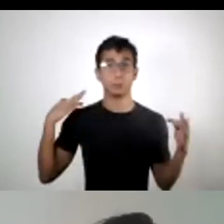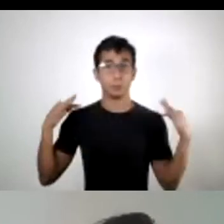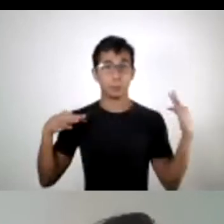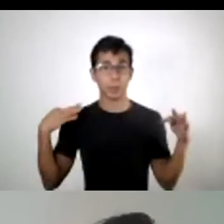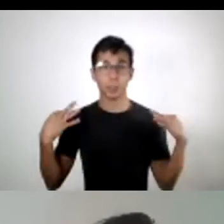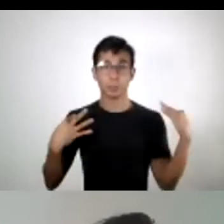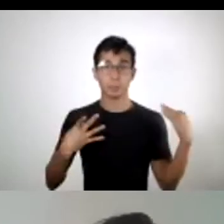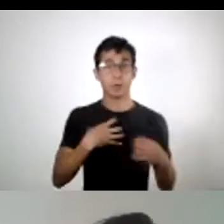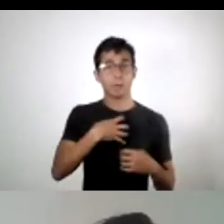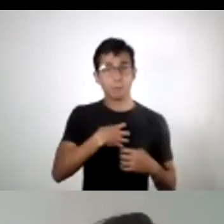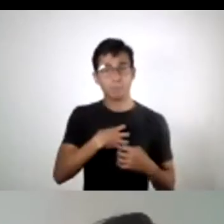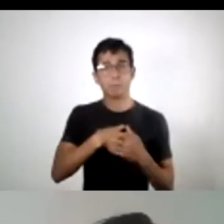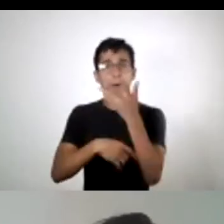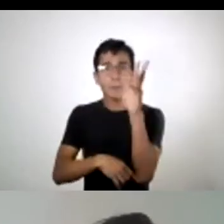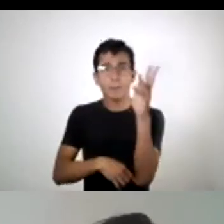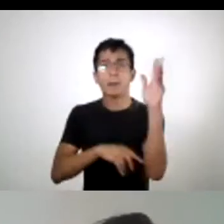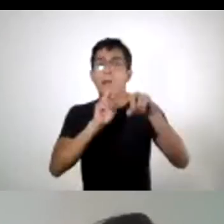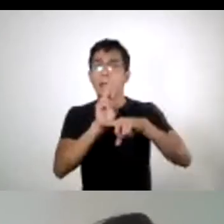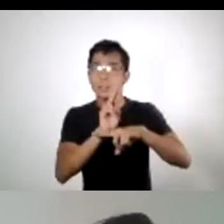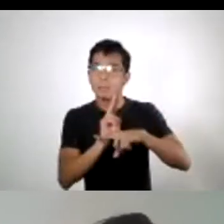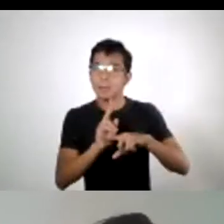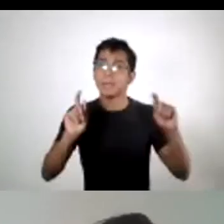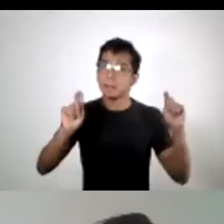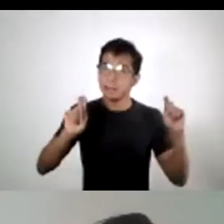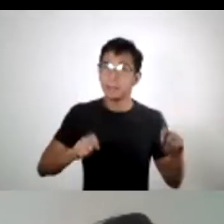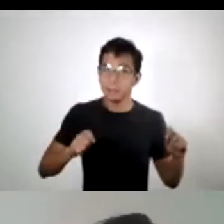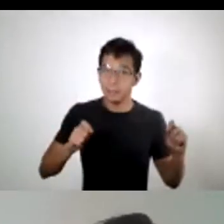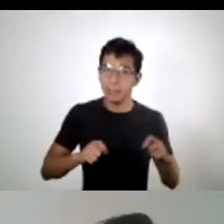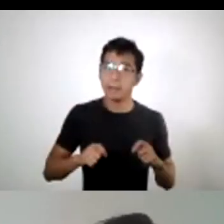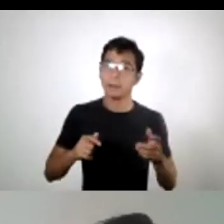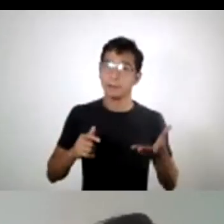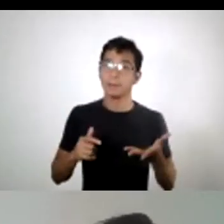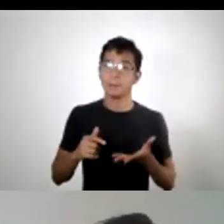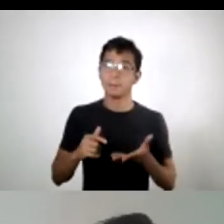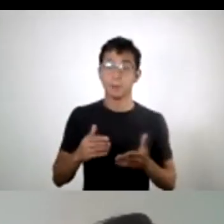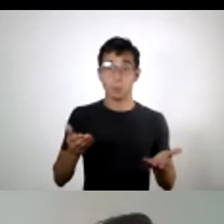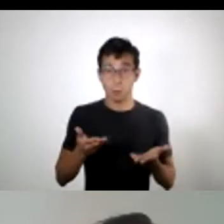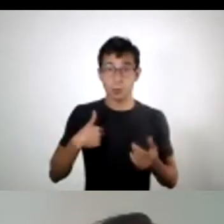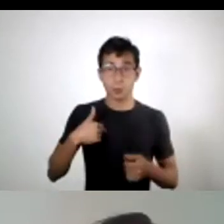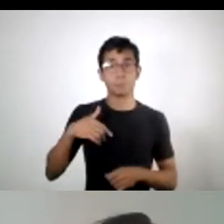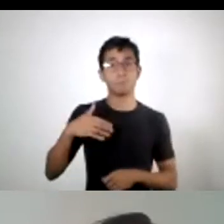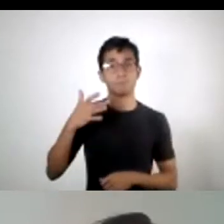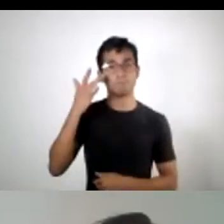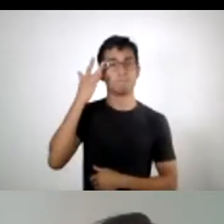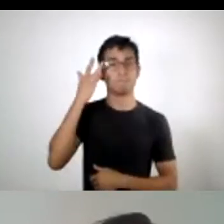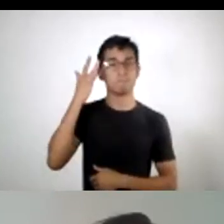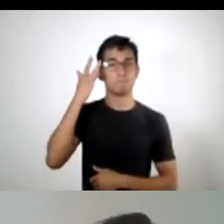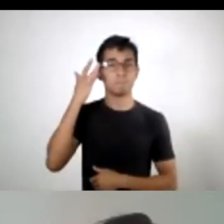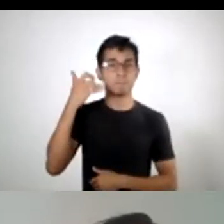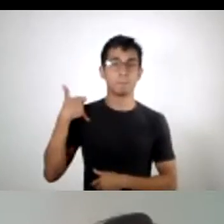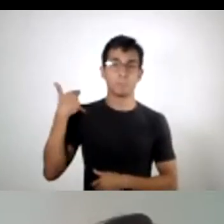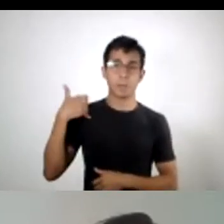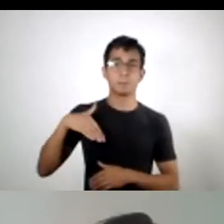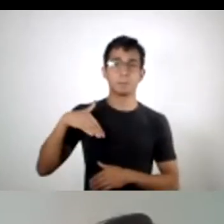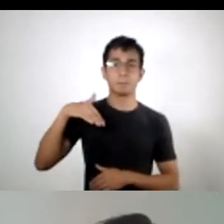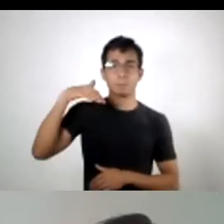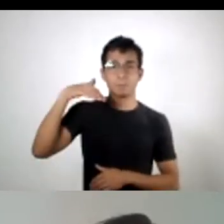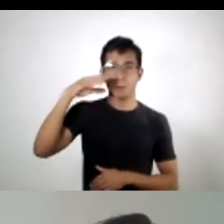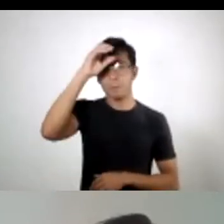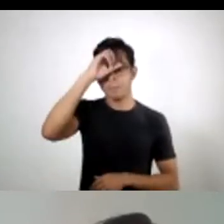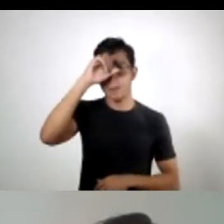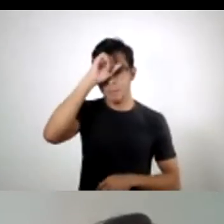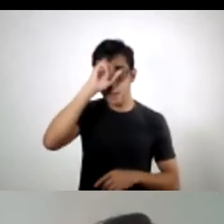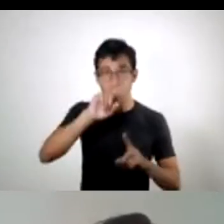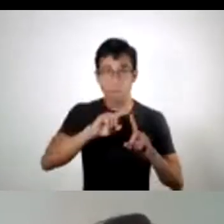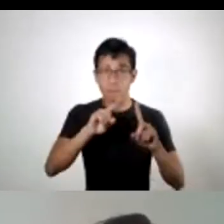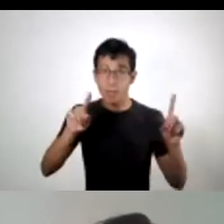exemplo, e agora mais madura, mais velha e aprendendo sobre outras coisas, vocês continuam me ensinando de